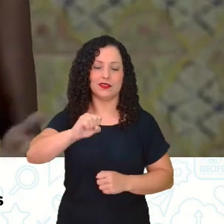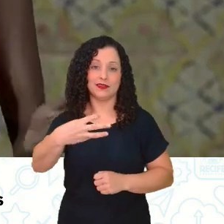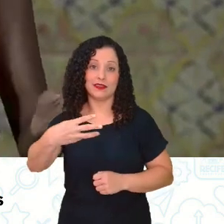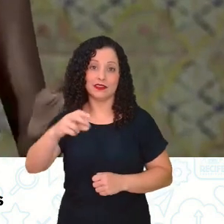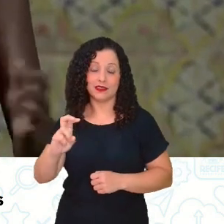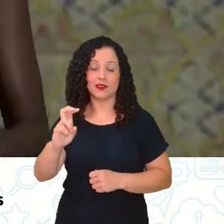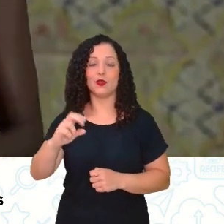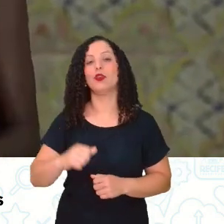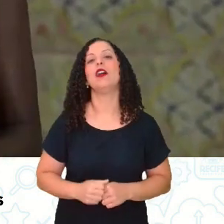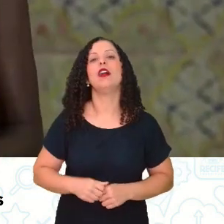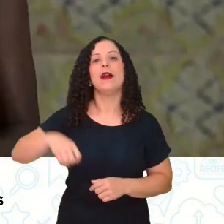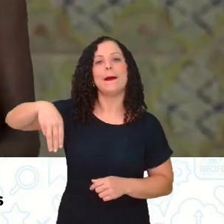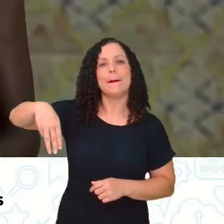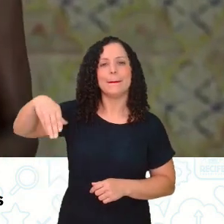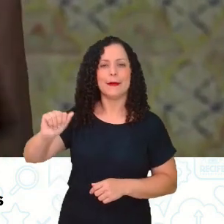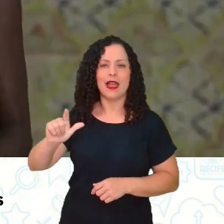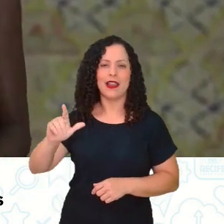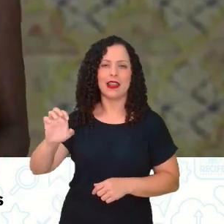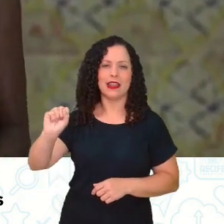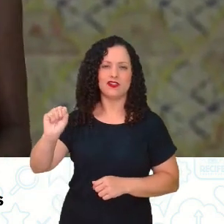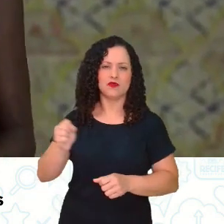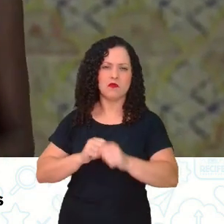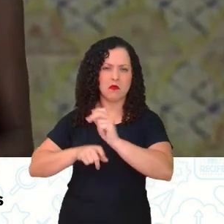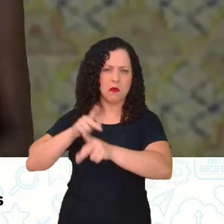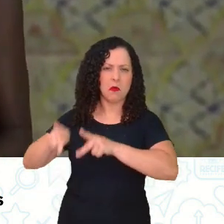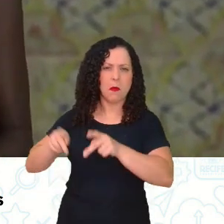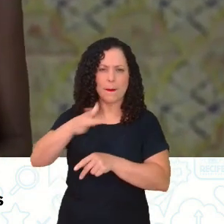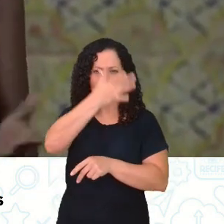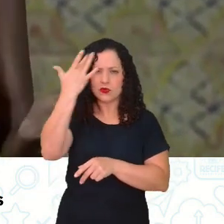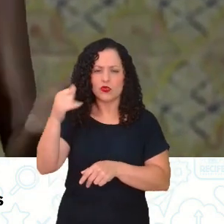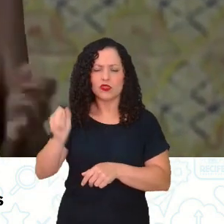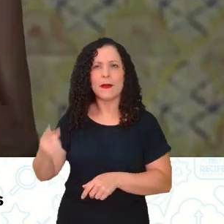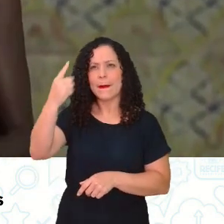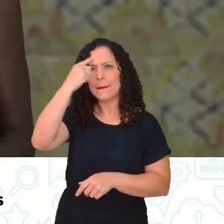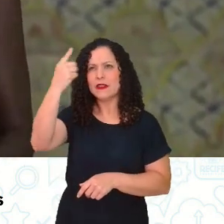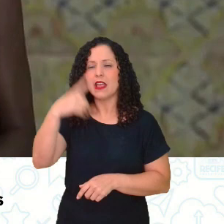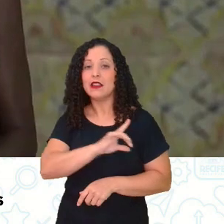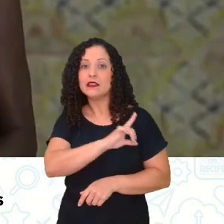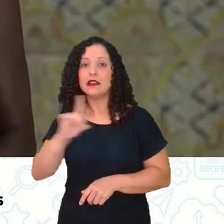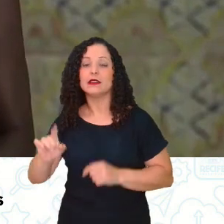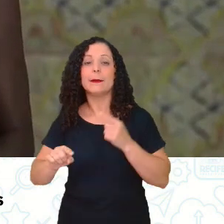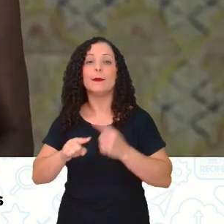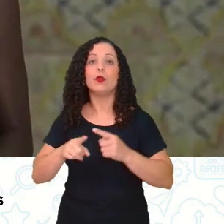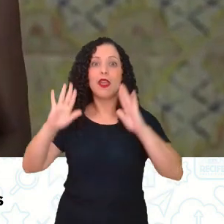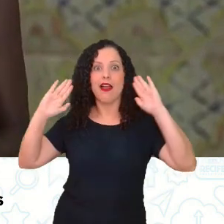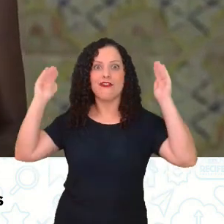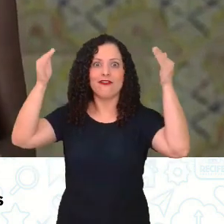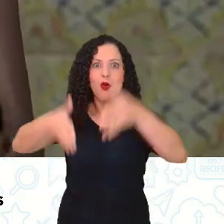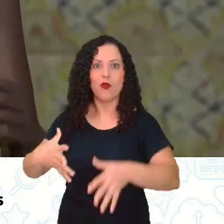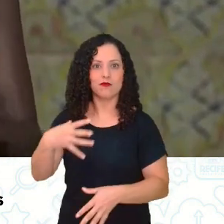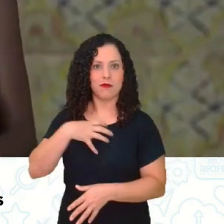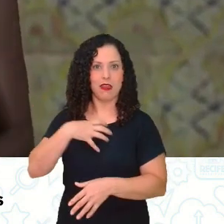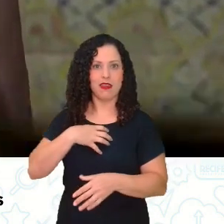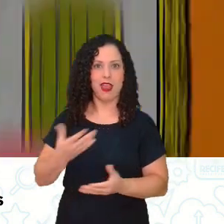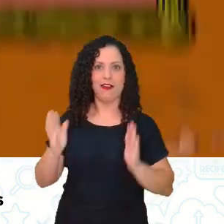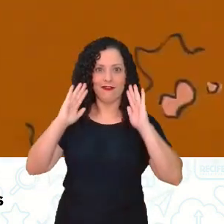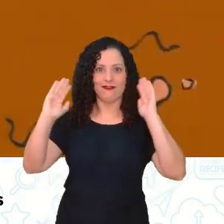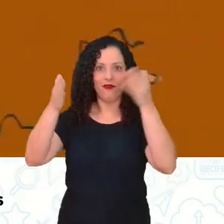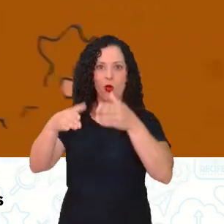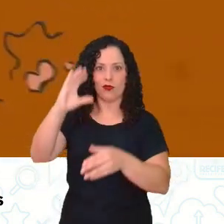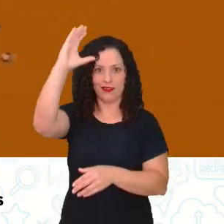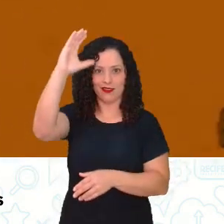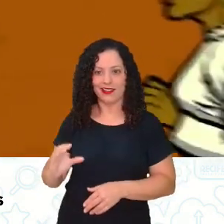1835. Os malês pensaram essa data porque a atenção dos soteropolitanos estaria voltada para a Igreja do Bonfim.